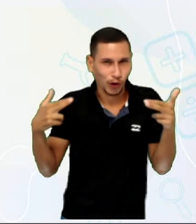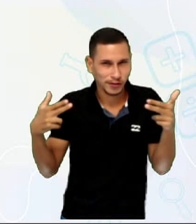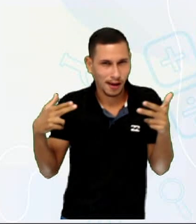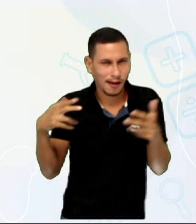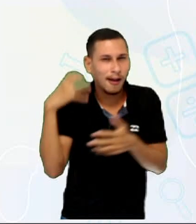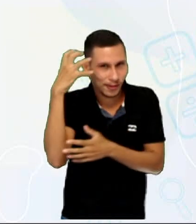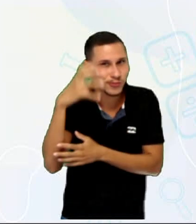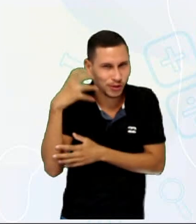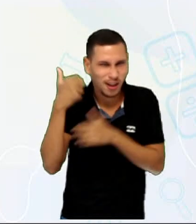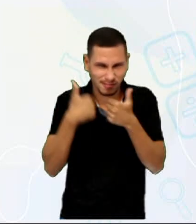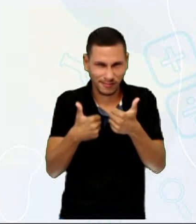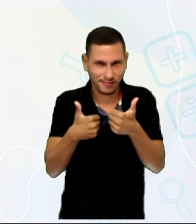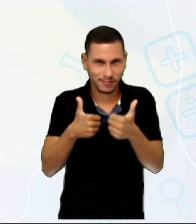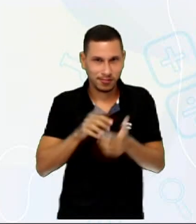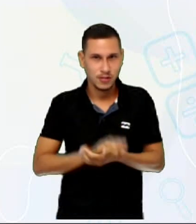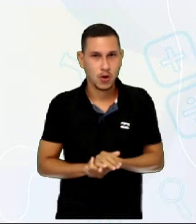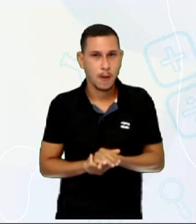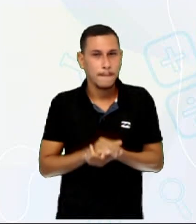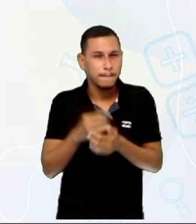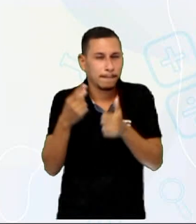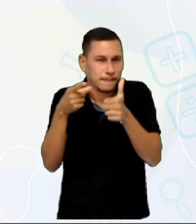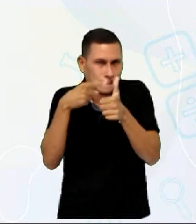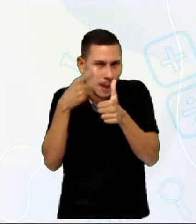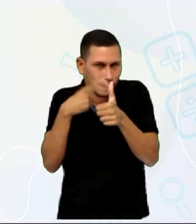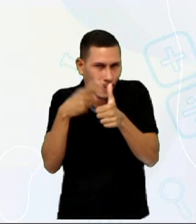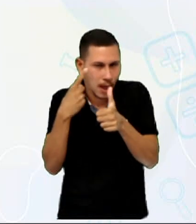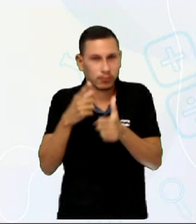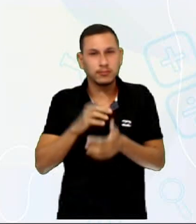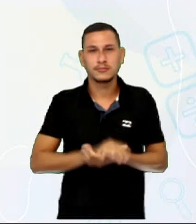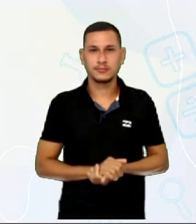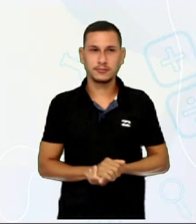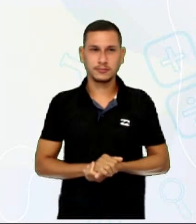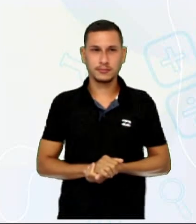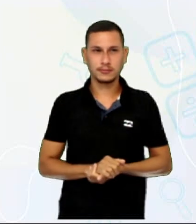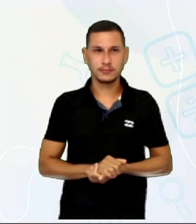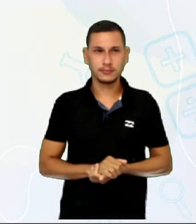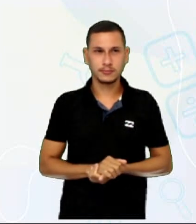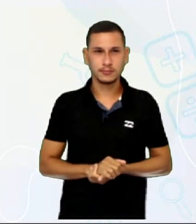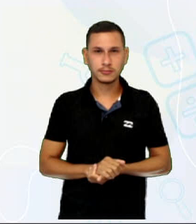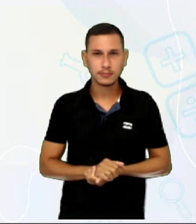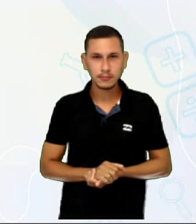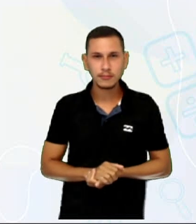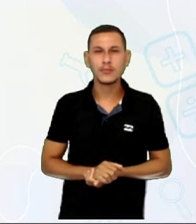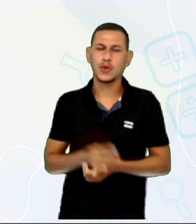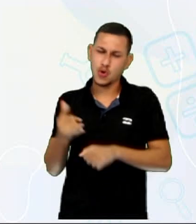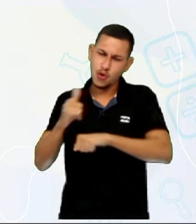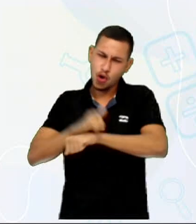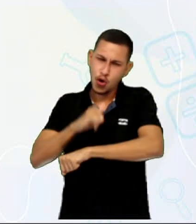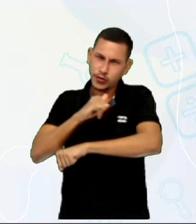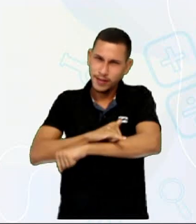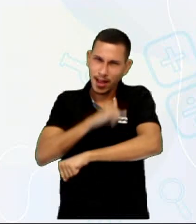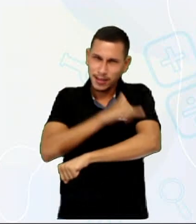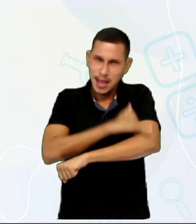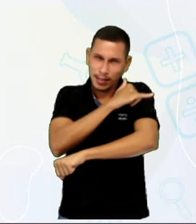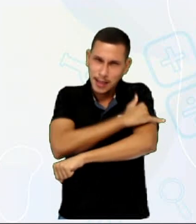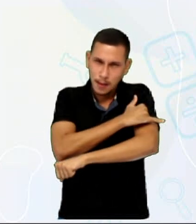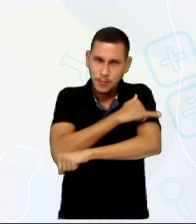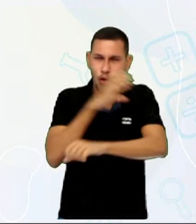nessa música, tá certo? O primeiro verso é: é assim que o sapo canta na